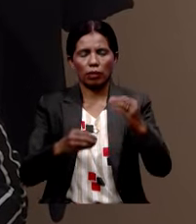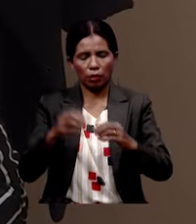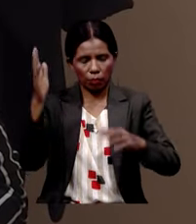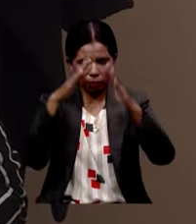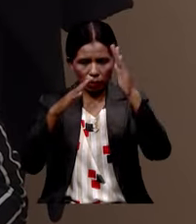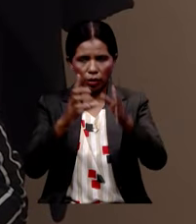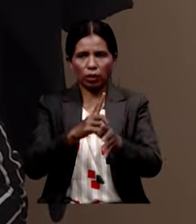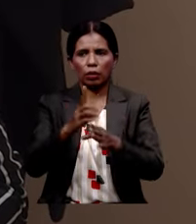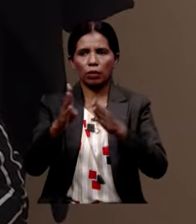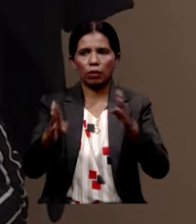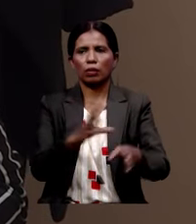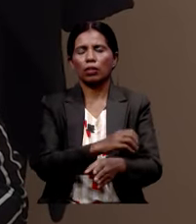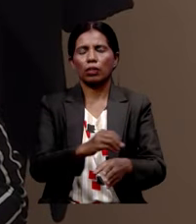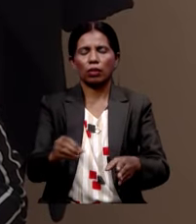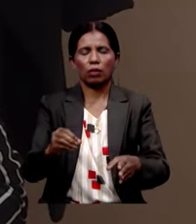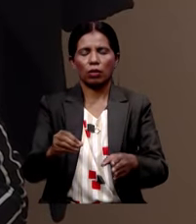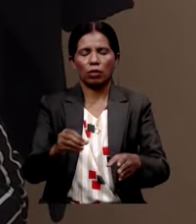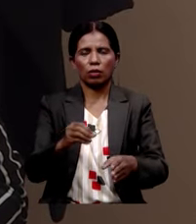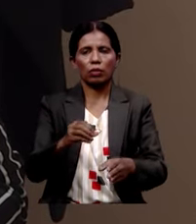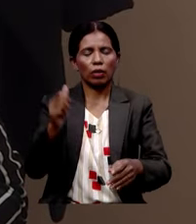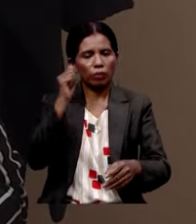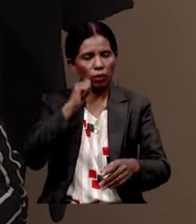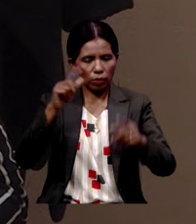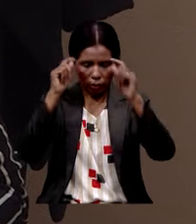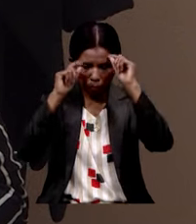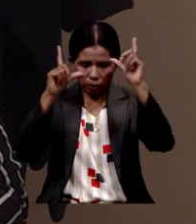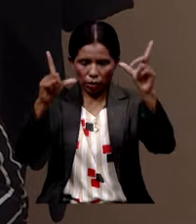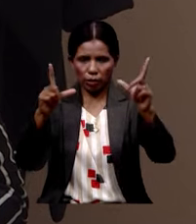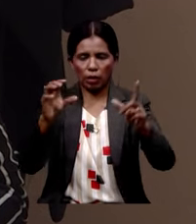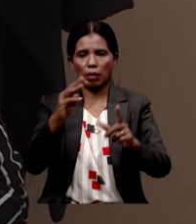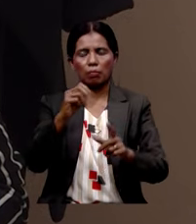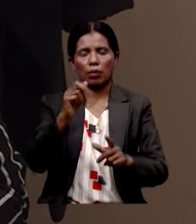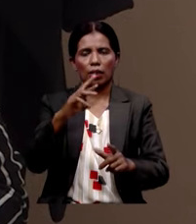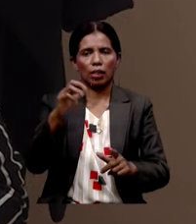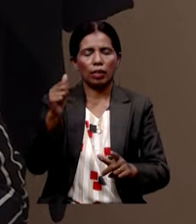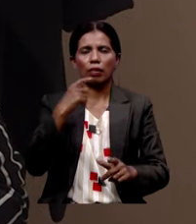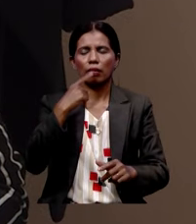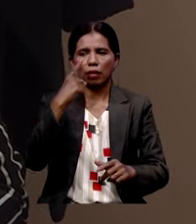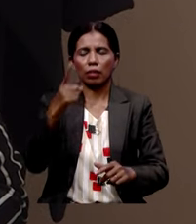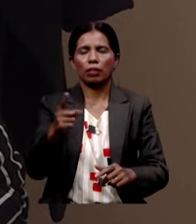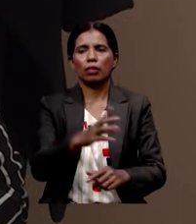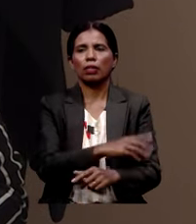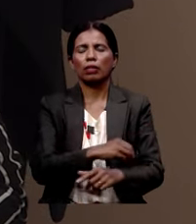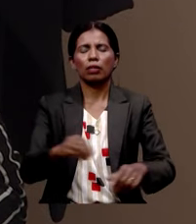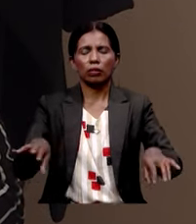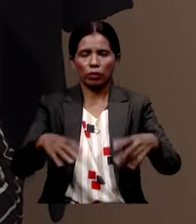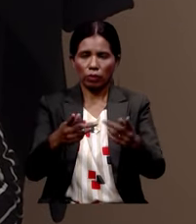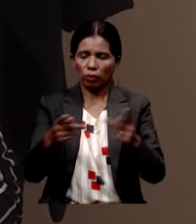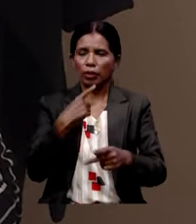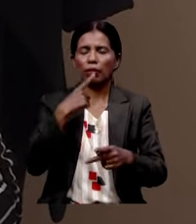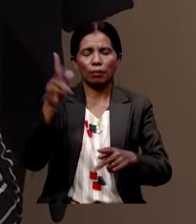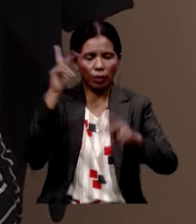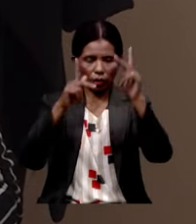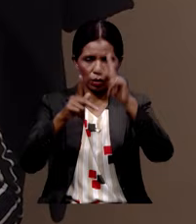né, diretora executiva Fórum Comunicação Feto Timor-Leste, Maria Fátima Guterres, segunda, né, e a Necrar Fátima Farol Hateten, causa